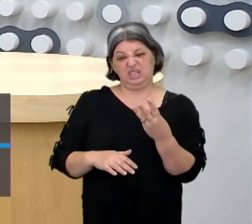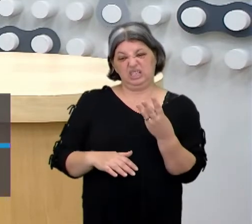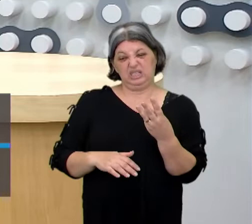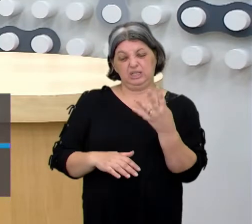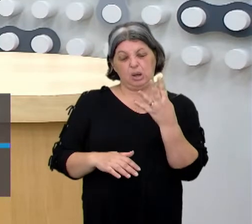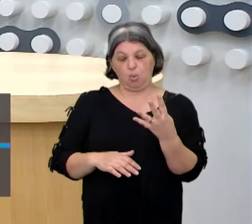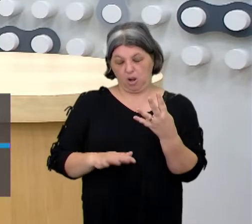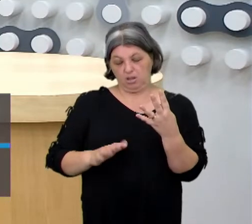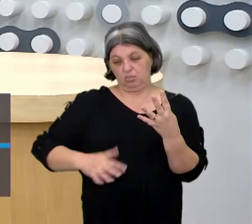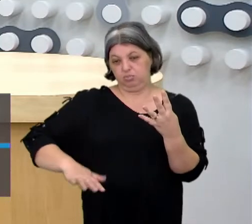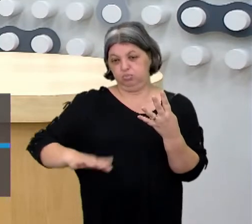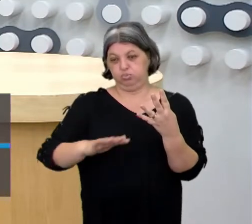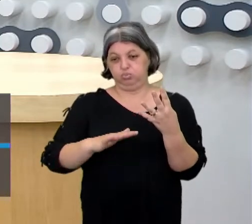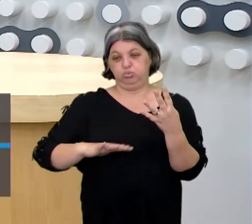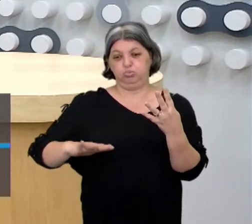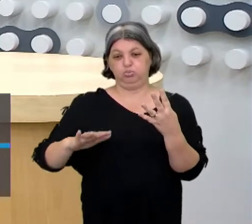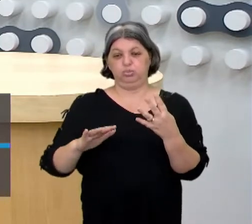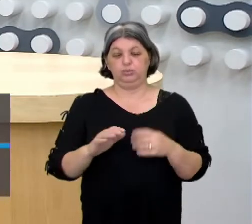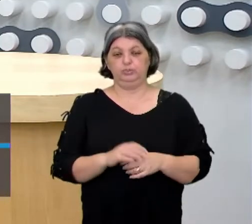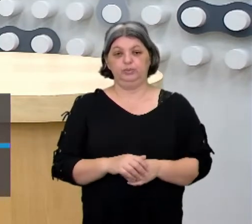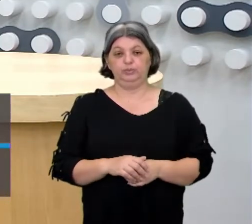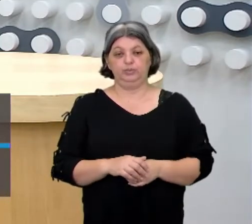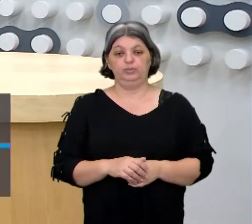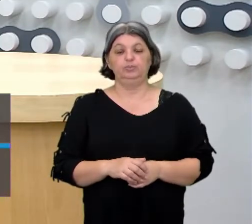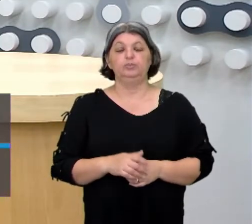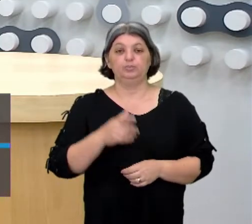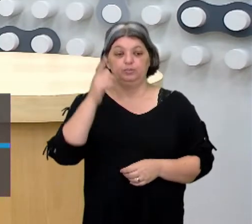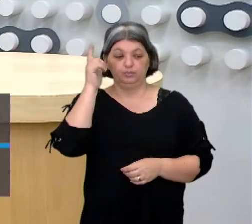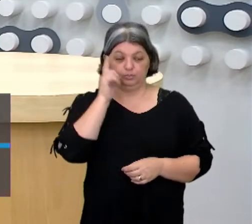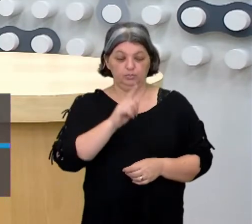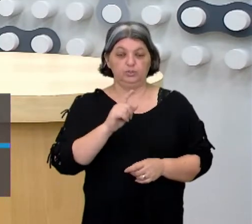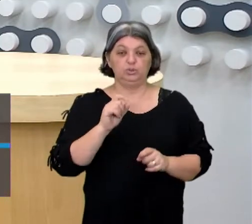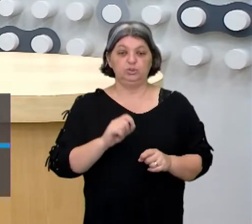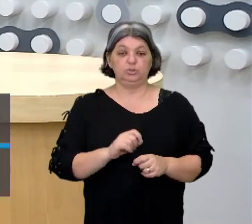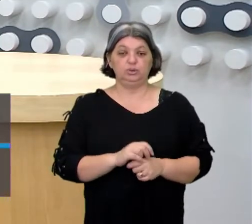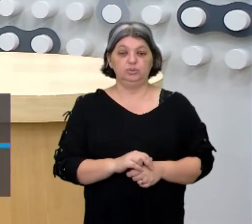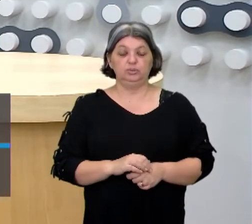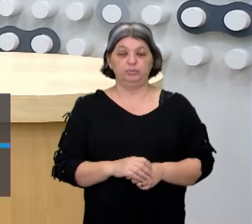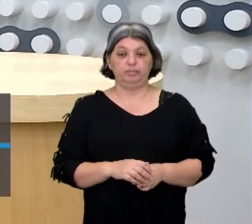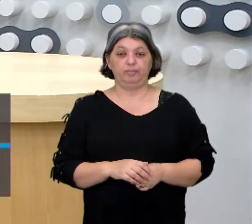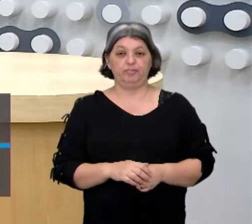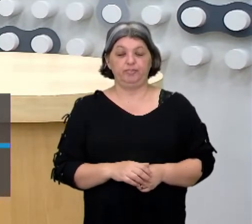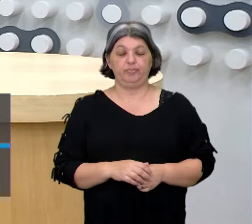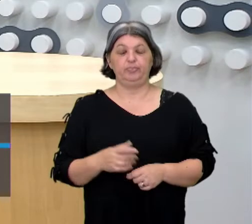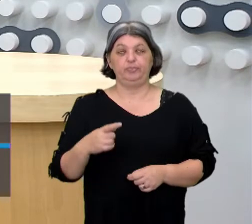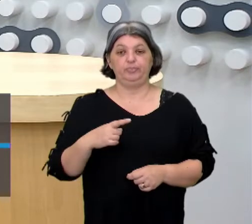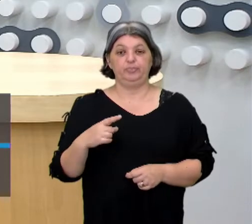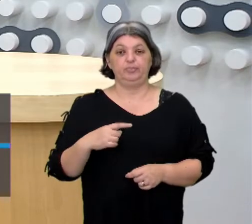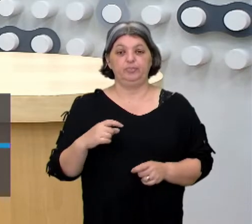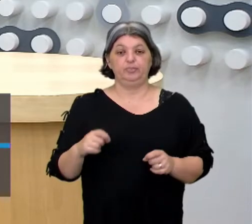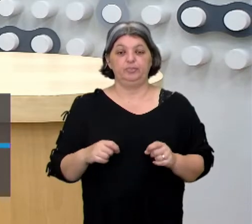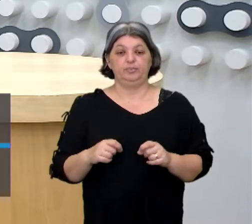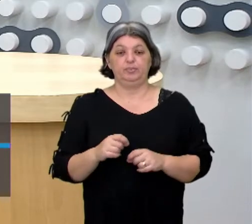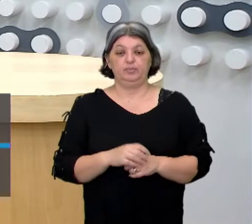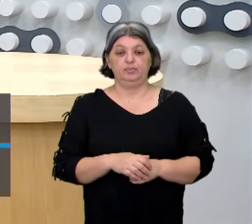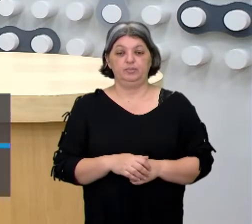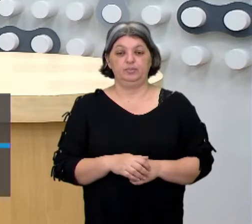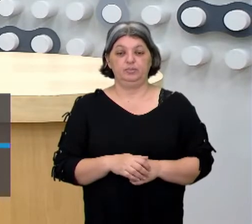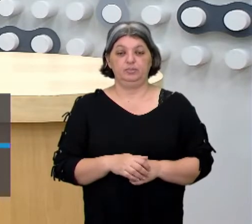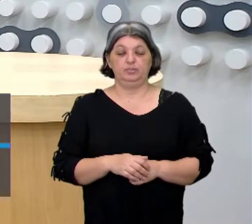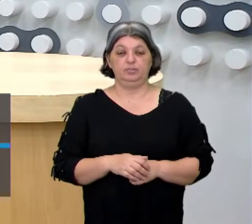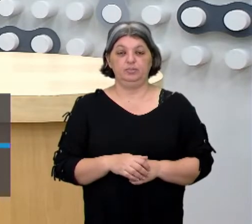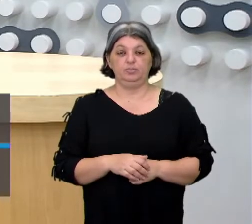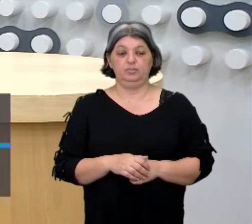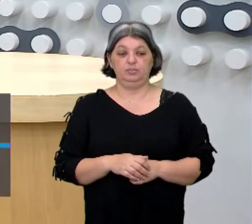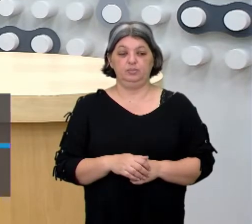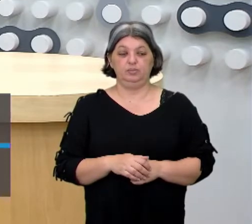4 tremores, né, e ela localizou corretamente, né? E aí teve até um outro tremor de terra mais para frente,